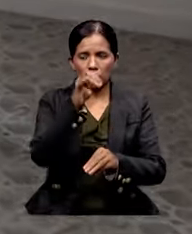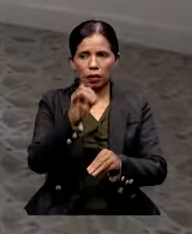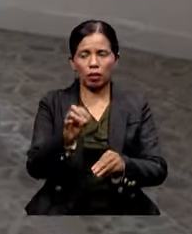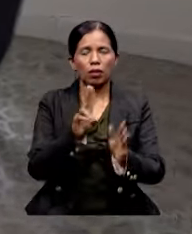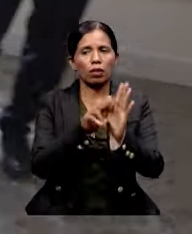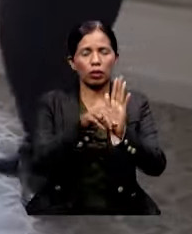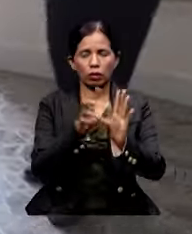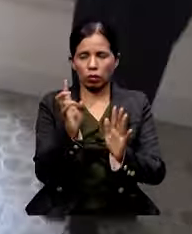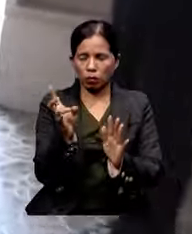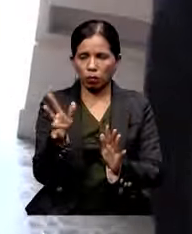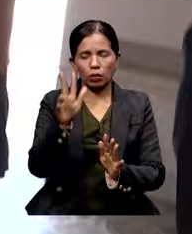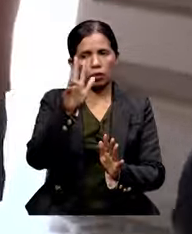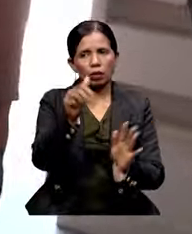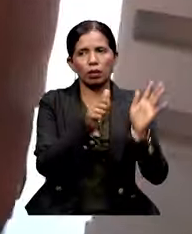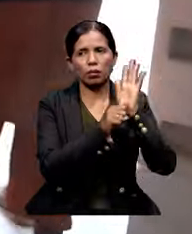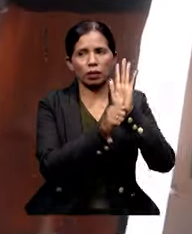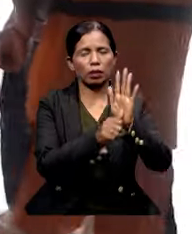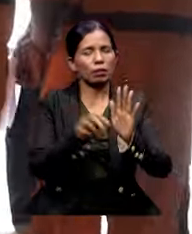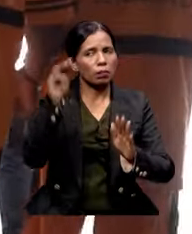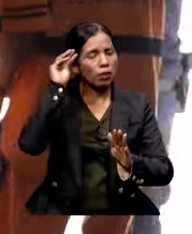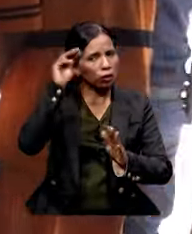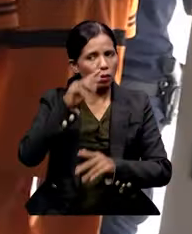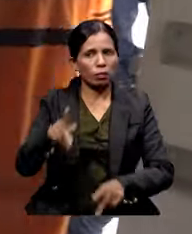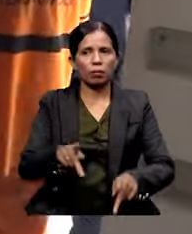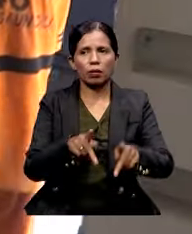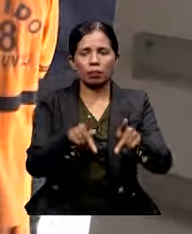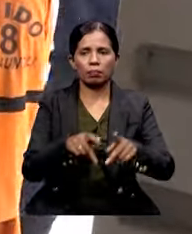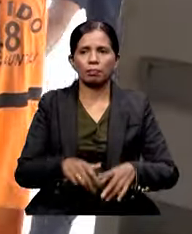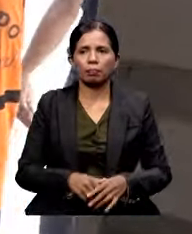itu nu resen rua, no se apresenta ba ministeru publiko. Ekipa kobertura, ZMN.